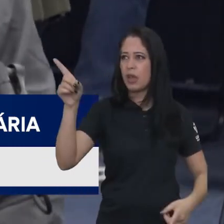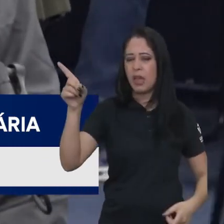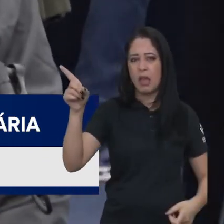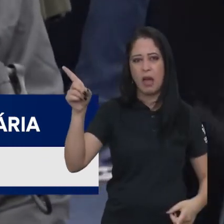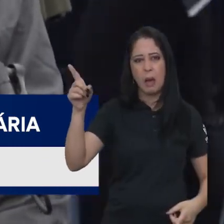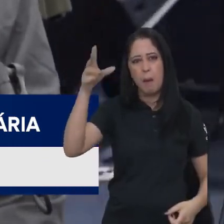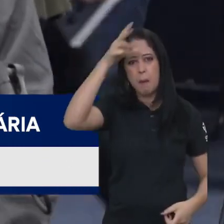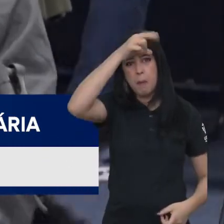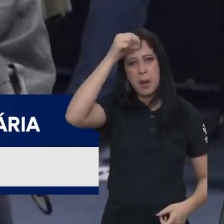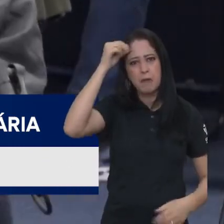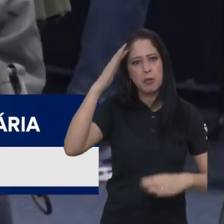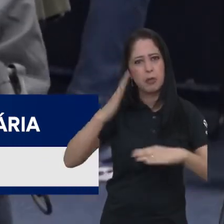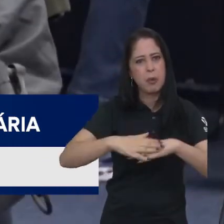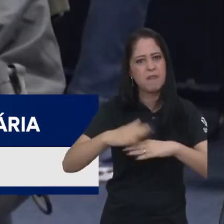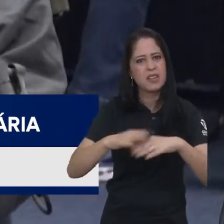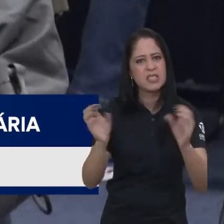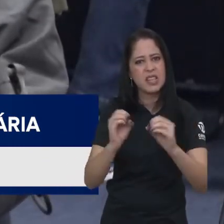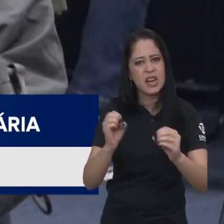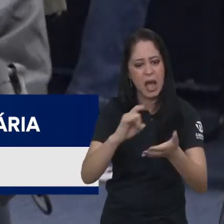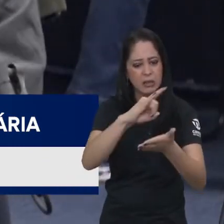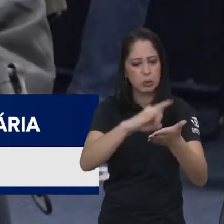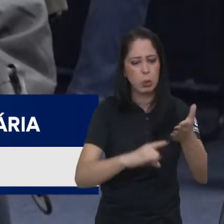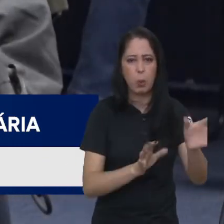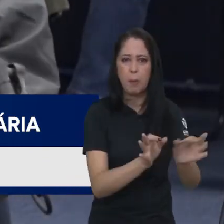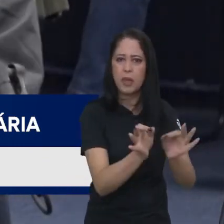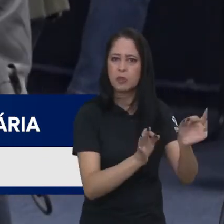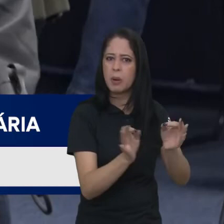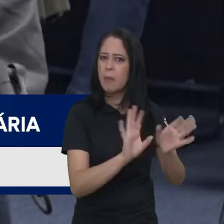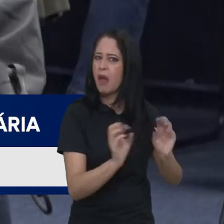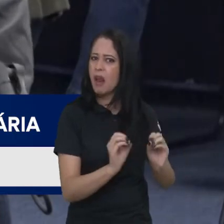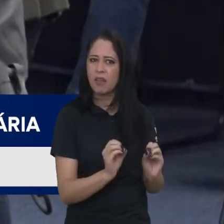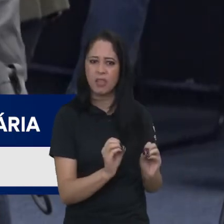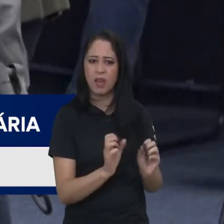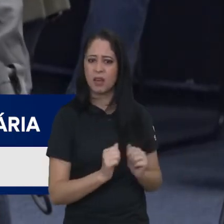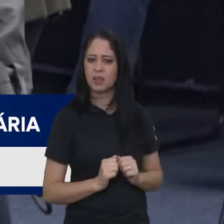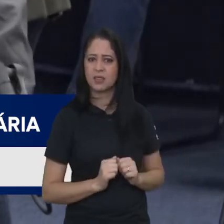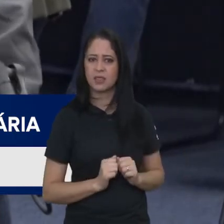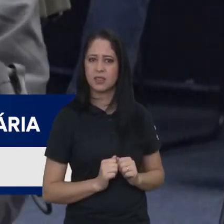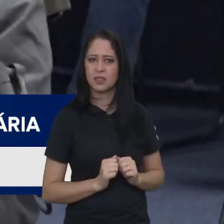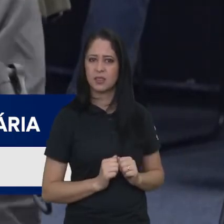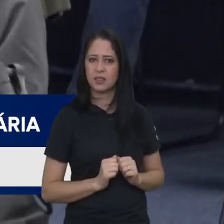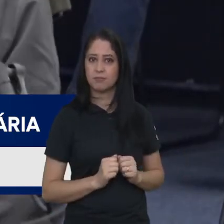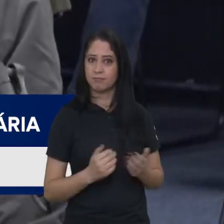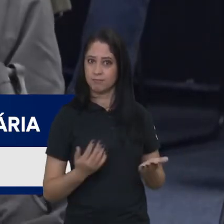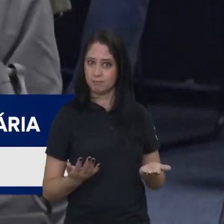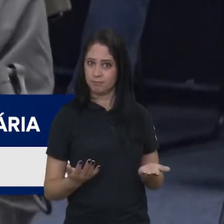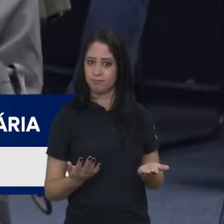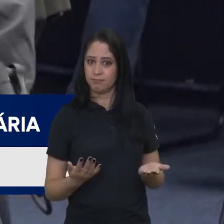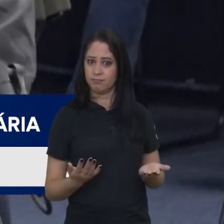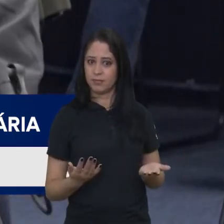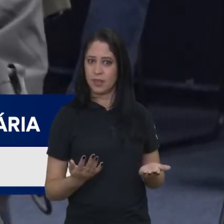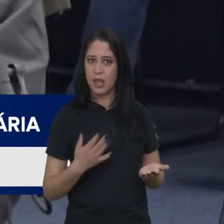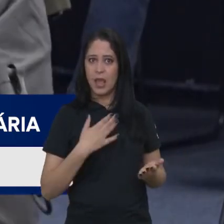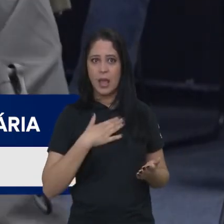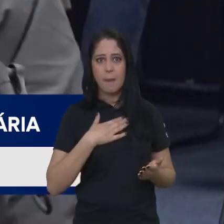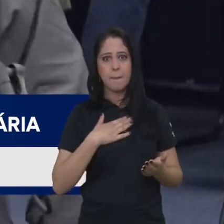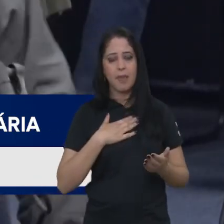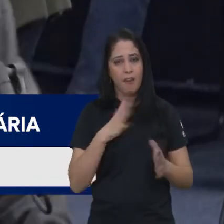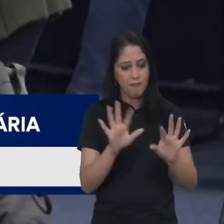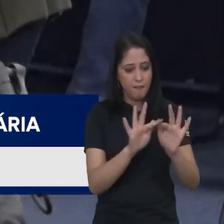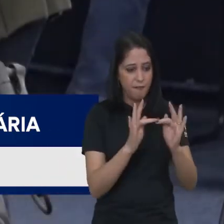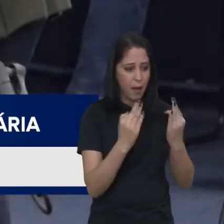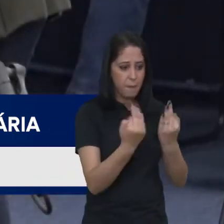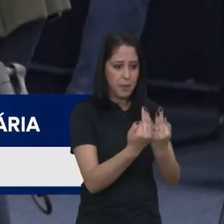regulariza nada, não faz nada, a lei diz que eu não posso acolher meus filhos e os meus netos